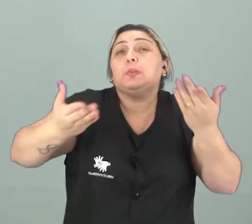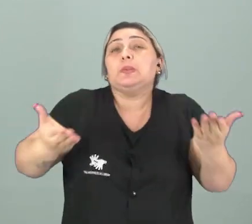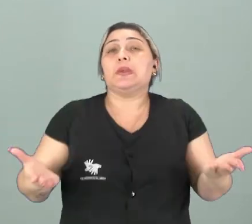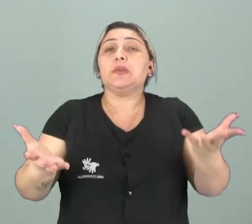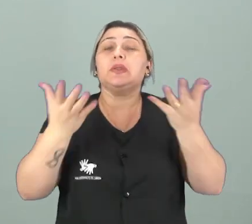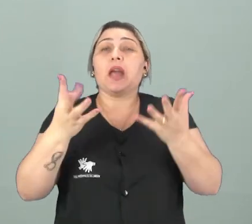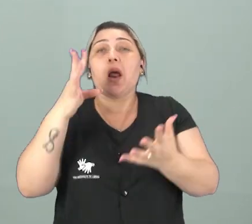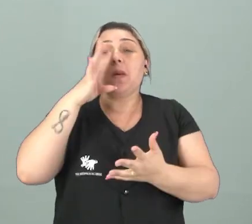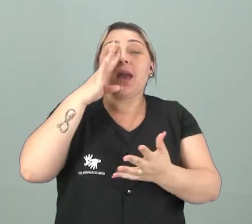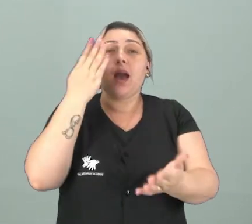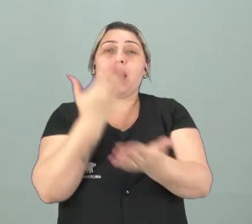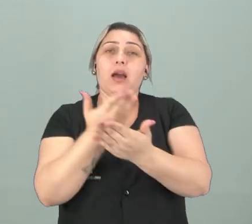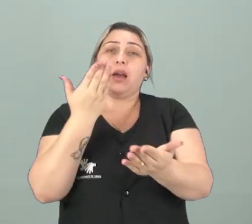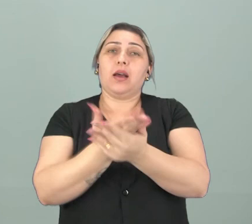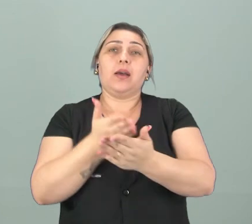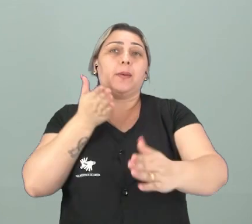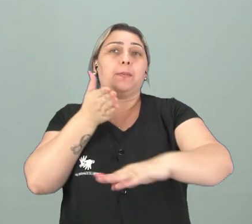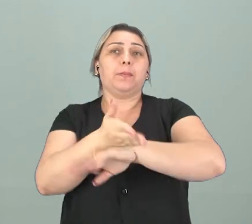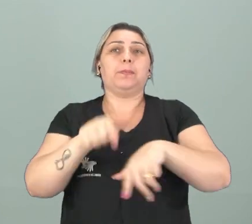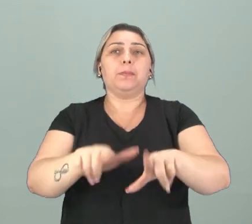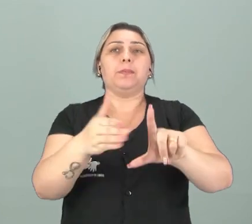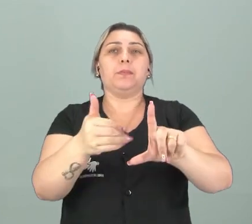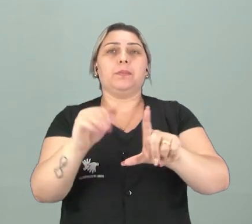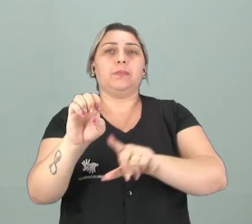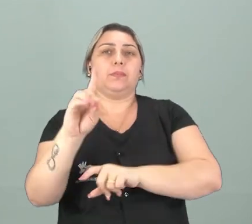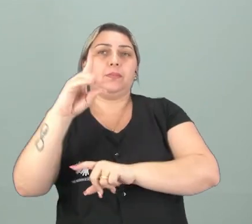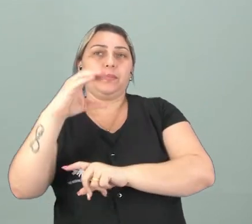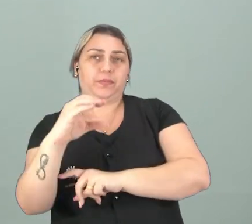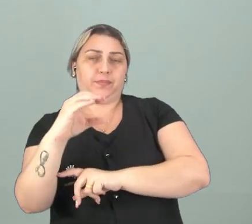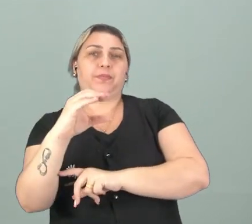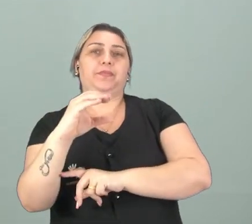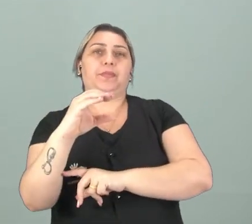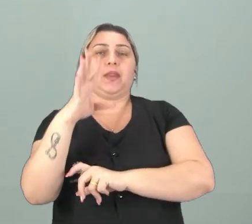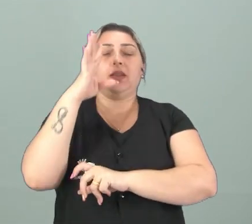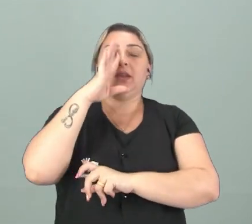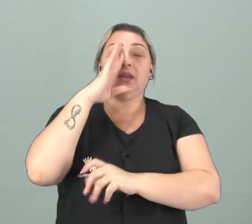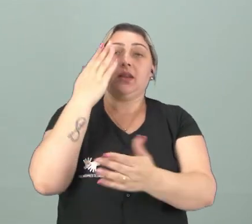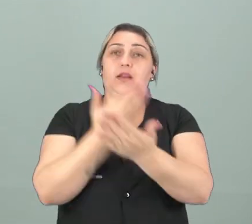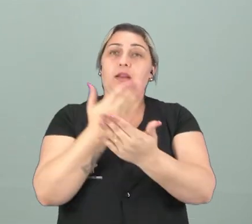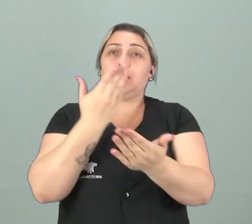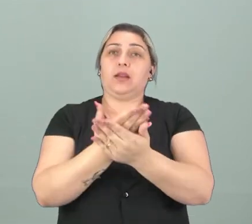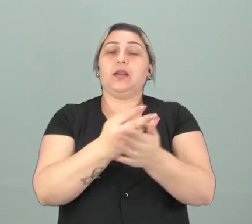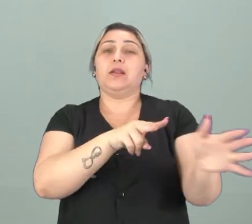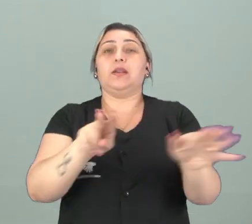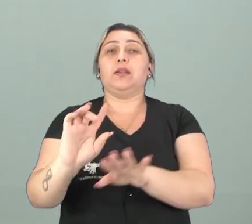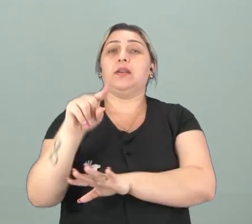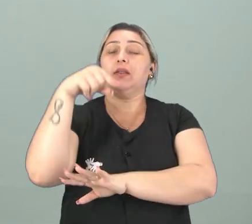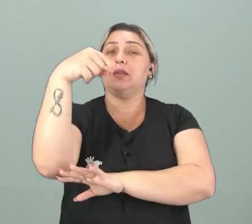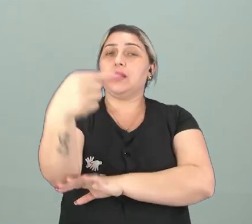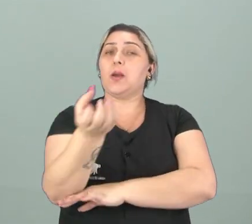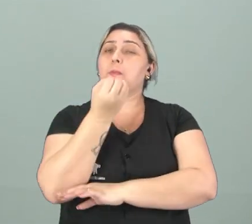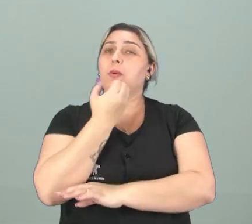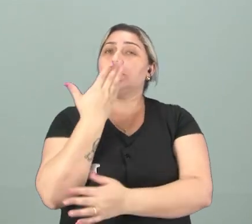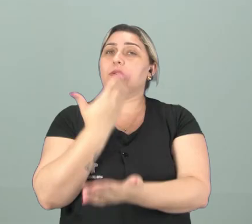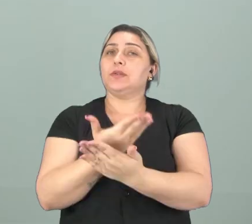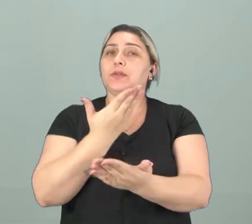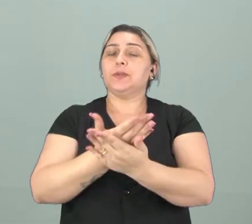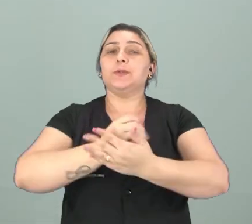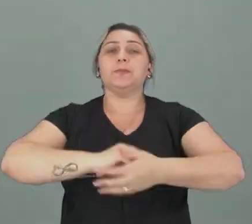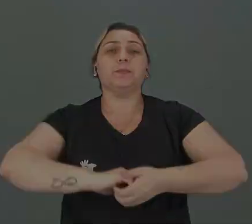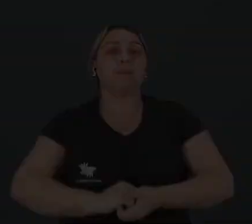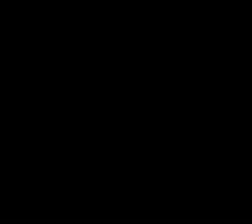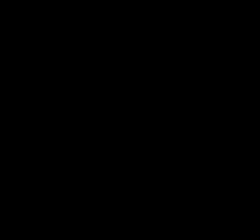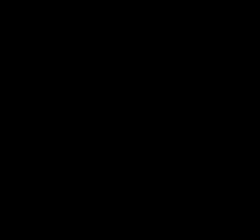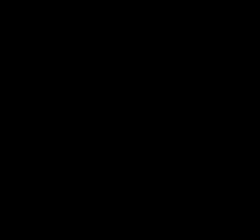dúvida, eu quero rever a aula, é só acessar a nossa plataforma Eduque. Assistam a nossa aula na semana que vem e bons estudos!